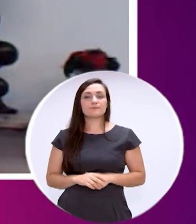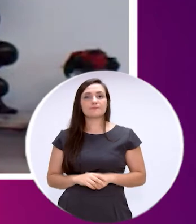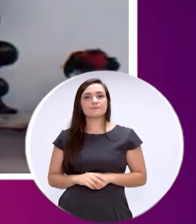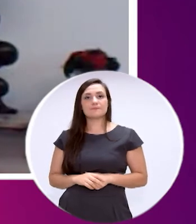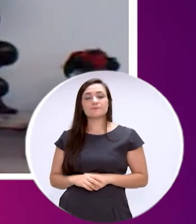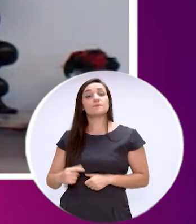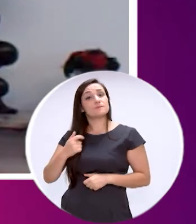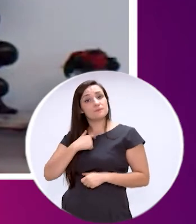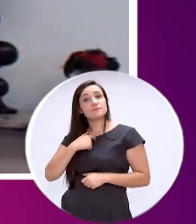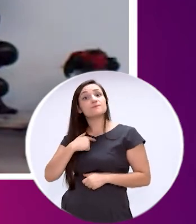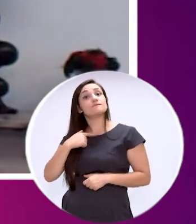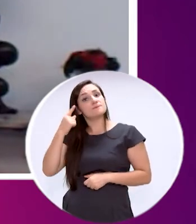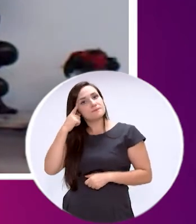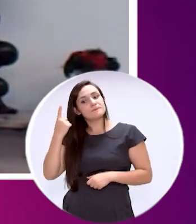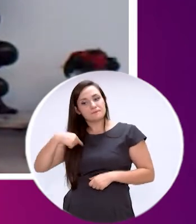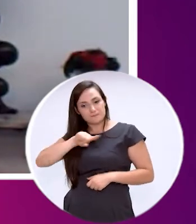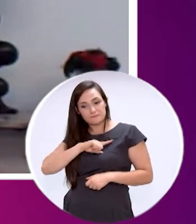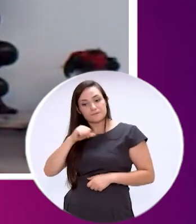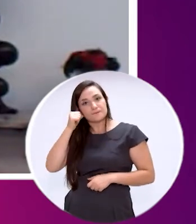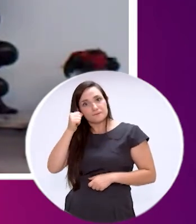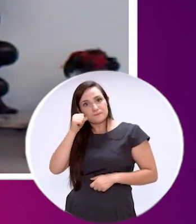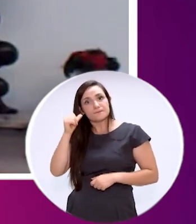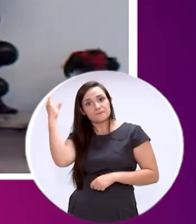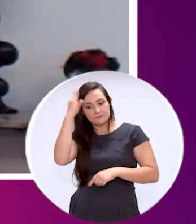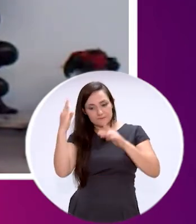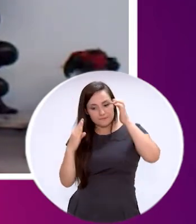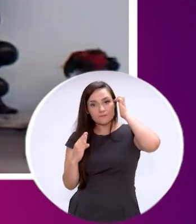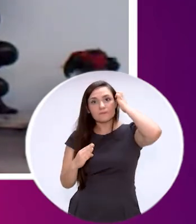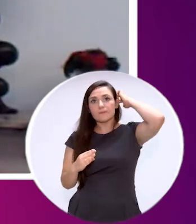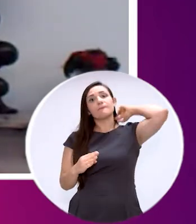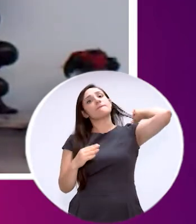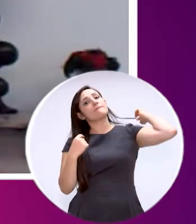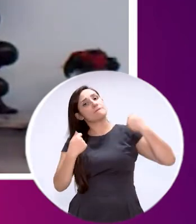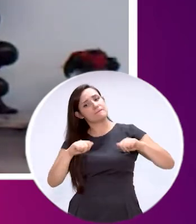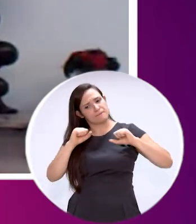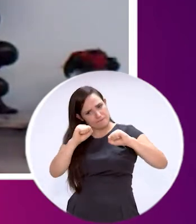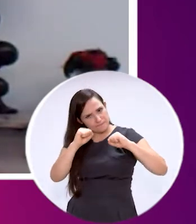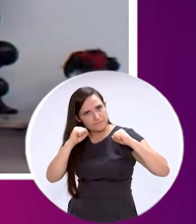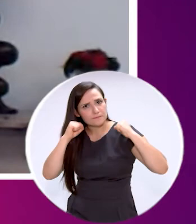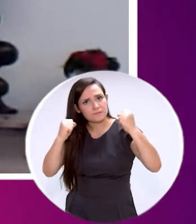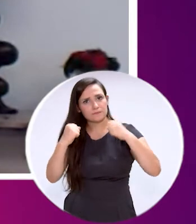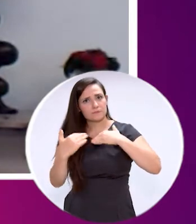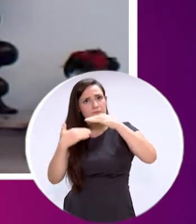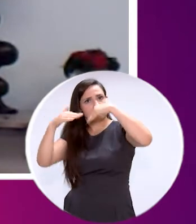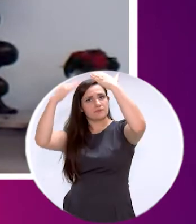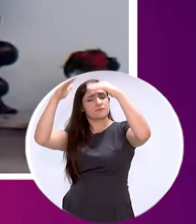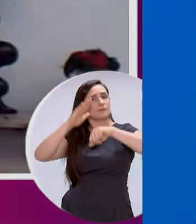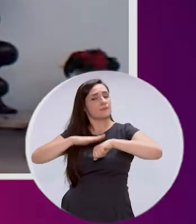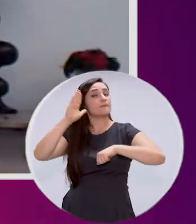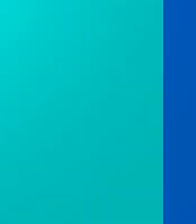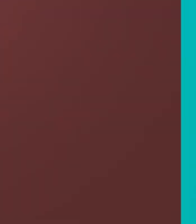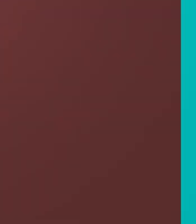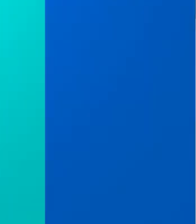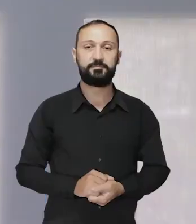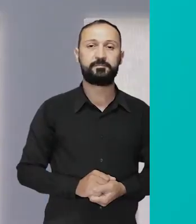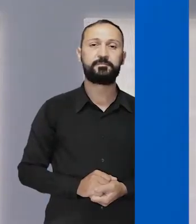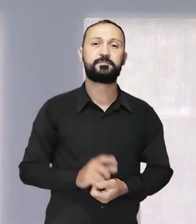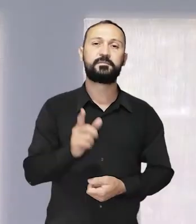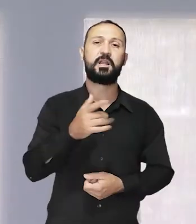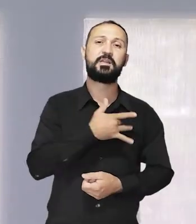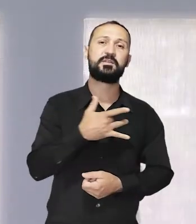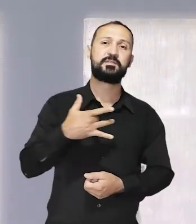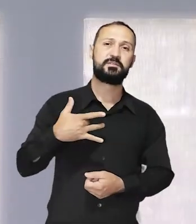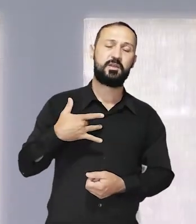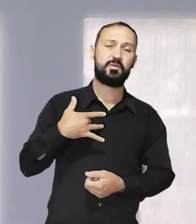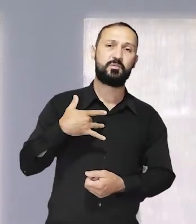que nós, mulheres brasileiras, consigamos conquistar mais avanços. Como